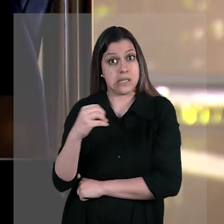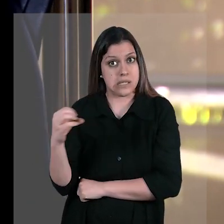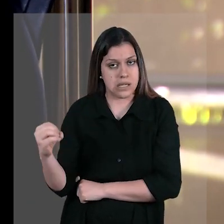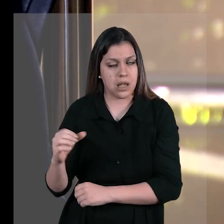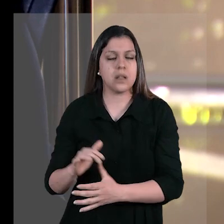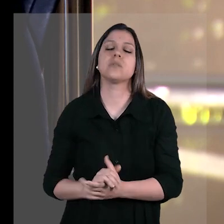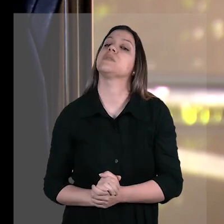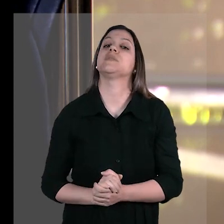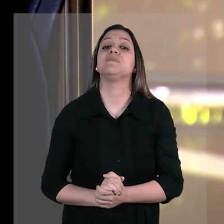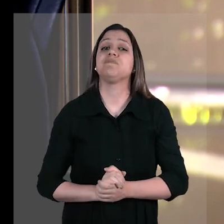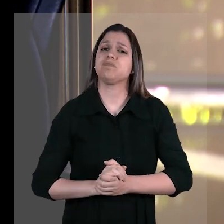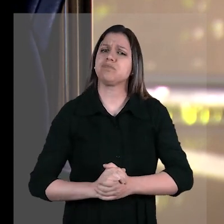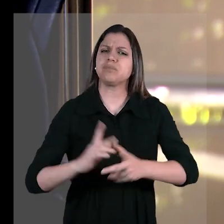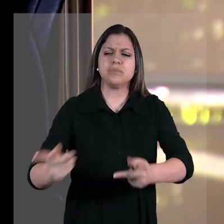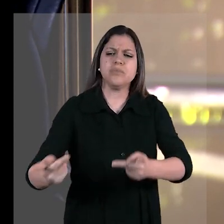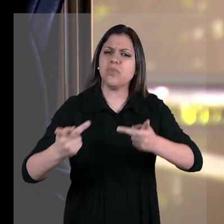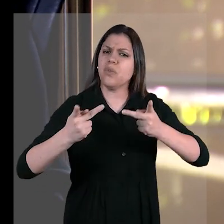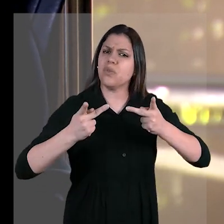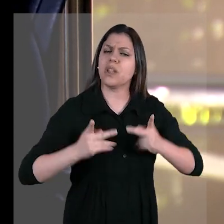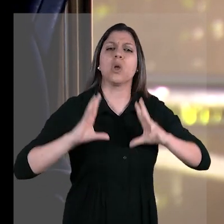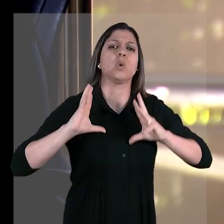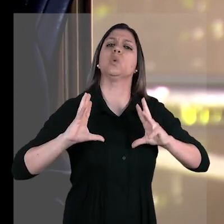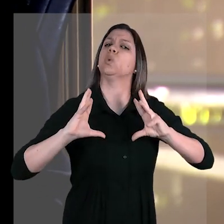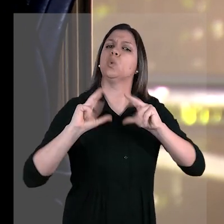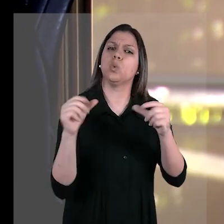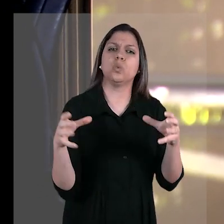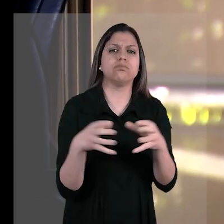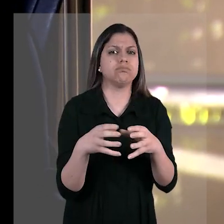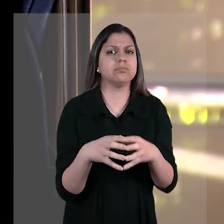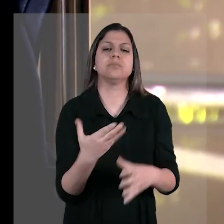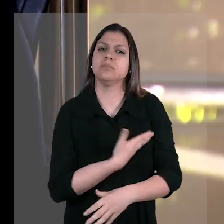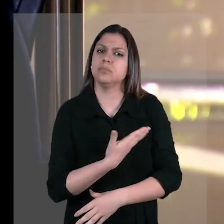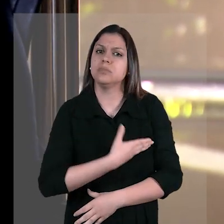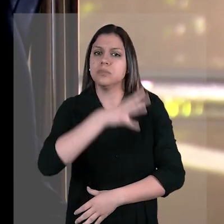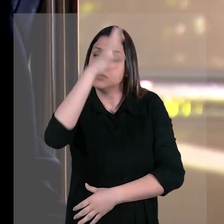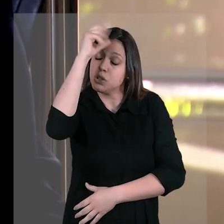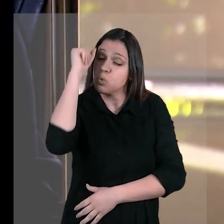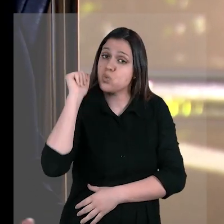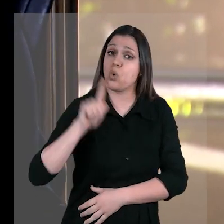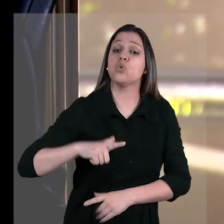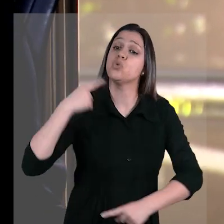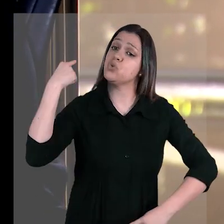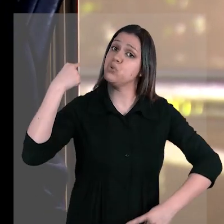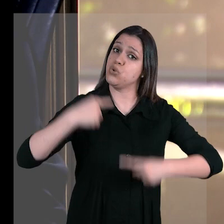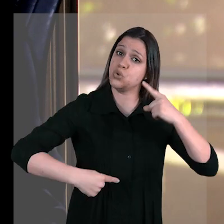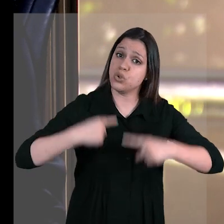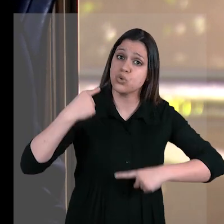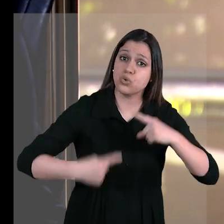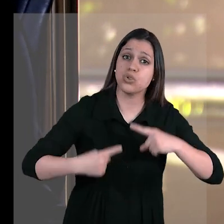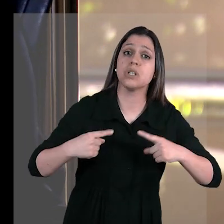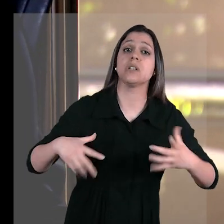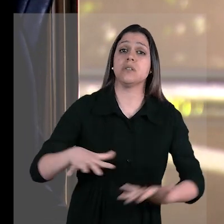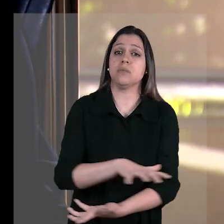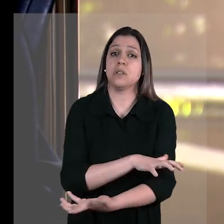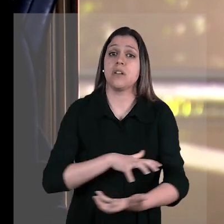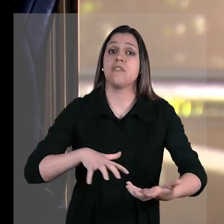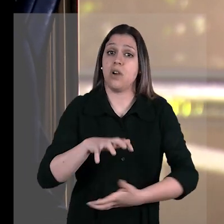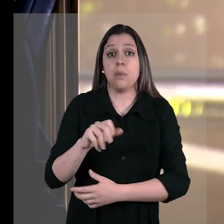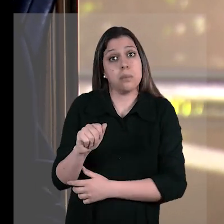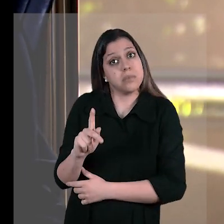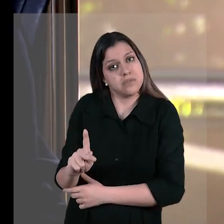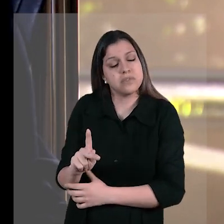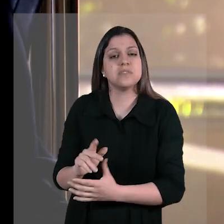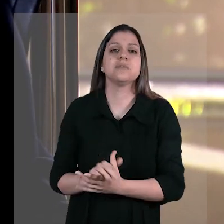num primeiro momento, nós estamos convidando todos os colegas do Mato Grosso do Sul para discutirmos sobre essa reforma